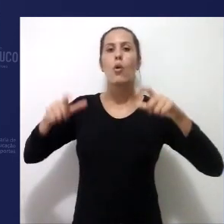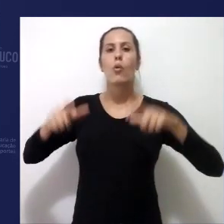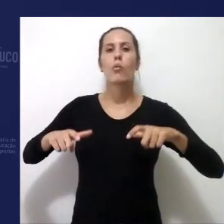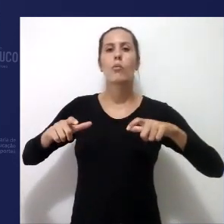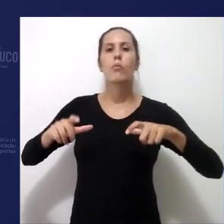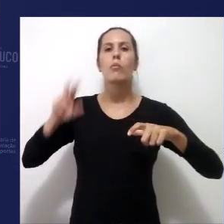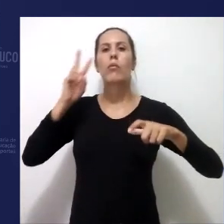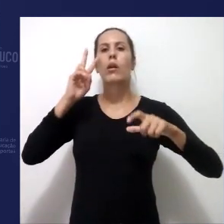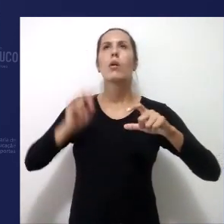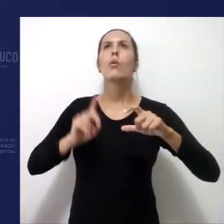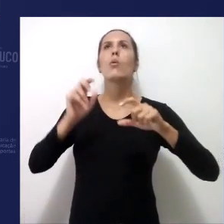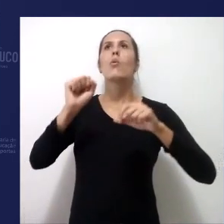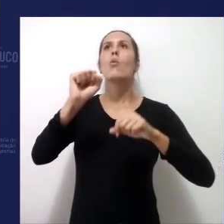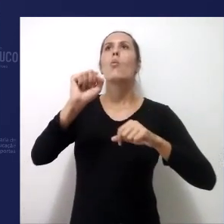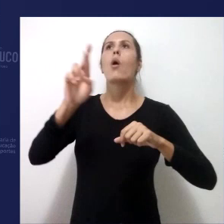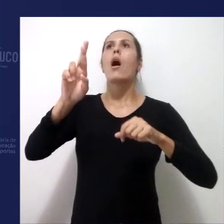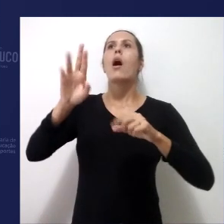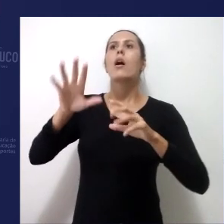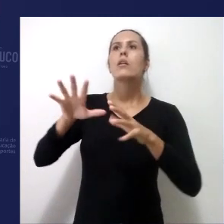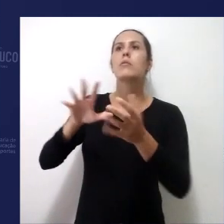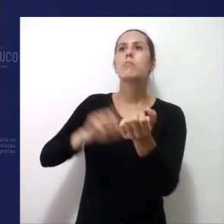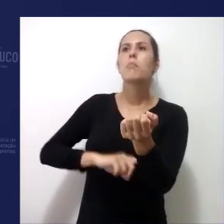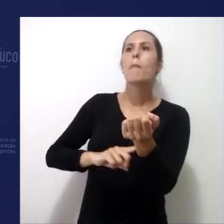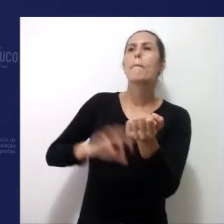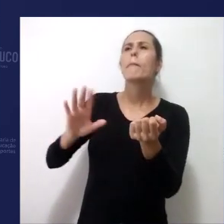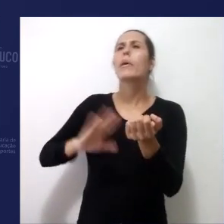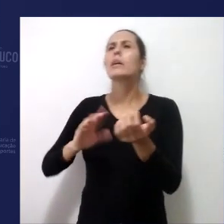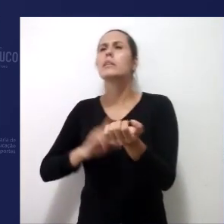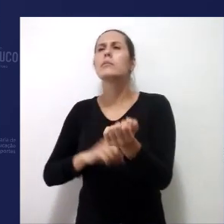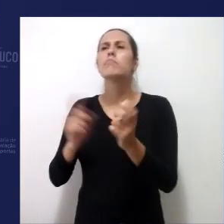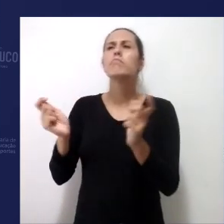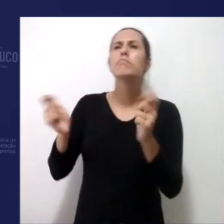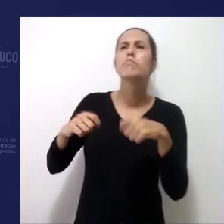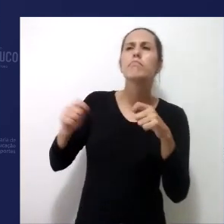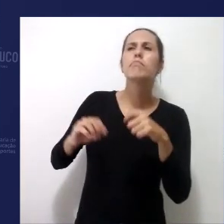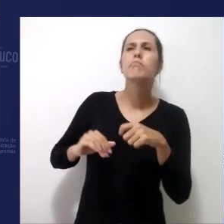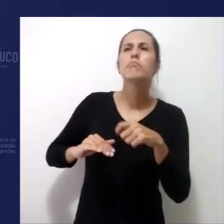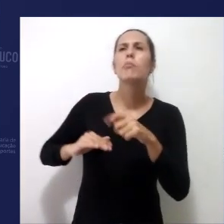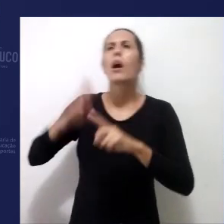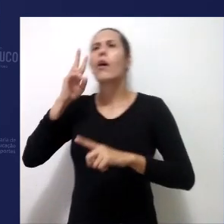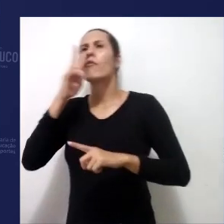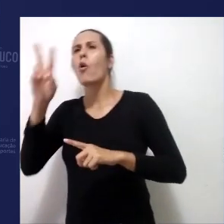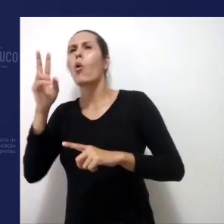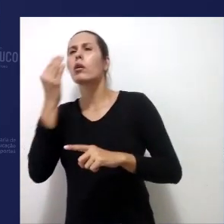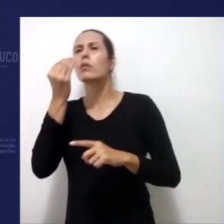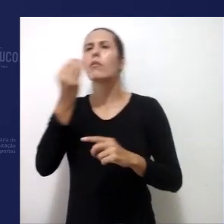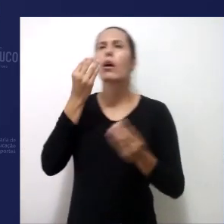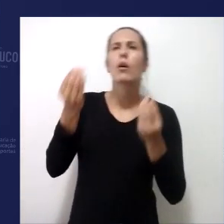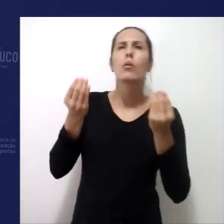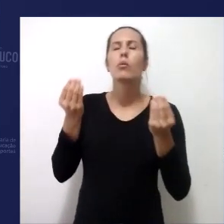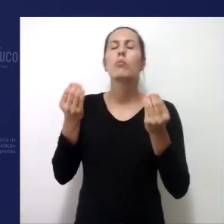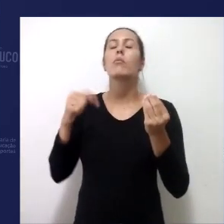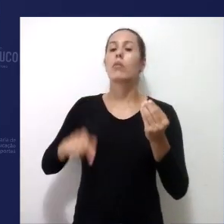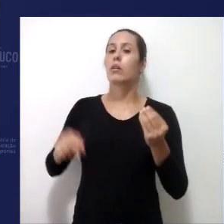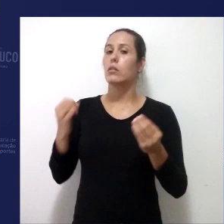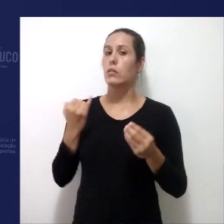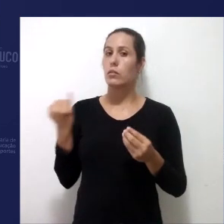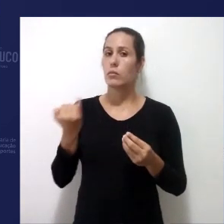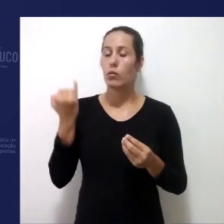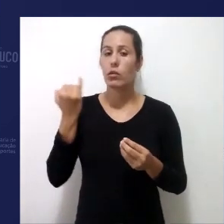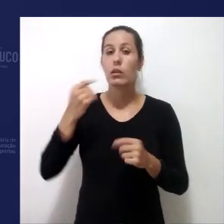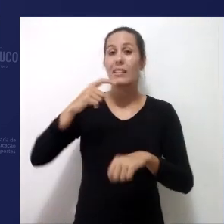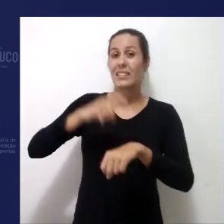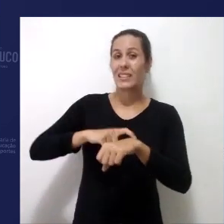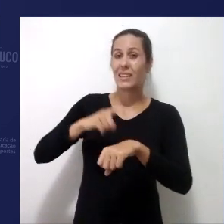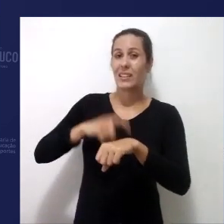pressão atmosférica em uma localização particular e em várias unidades de medições diferentes que podem ser usadas.